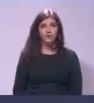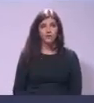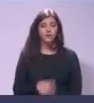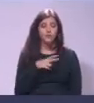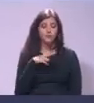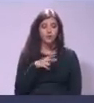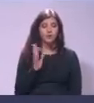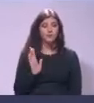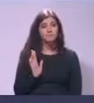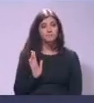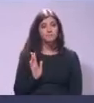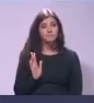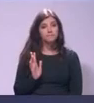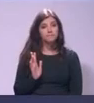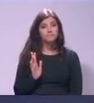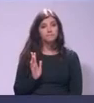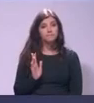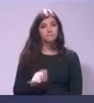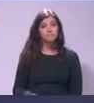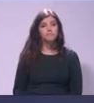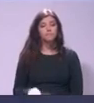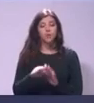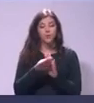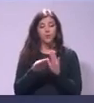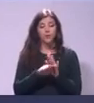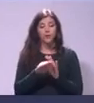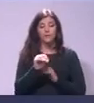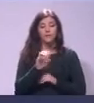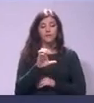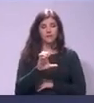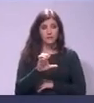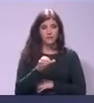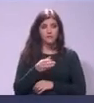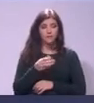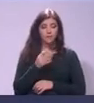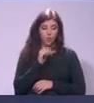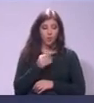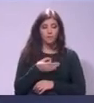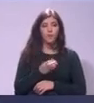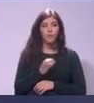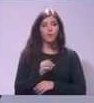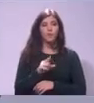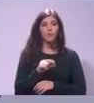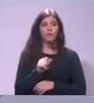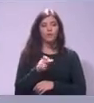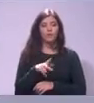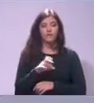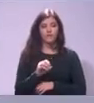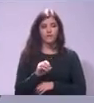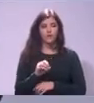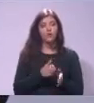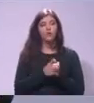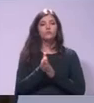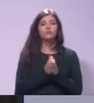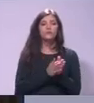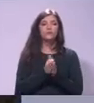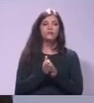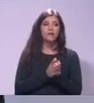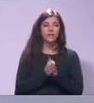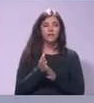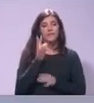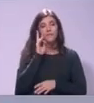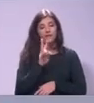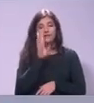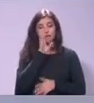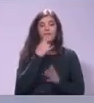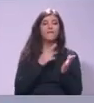há o próprio programa da sic polígrafo que normalmente é utilizado para aferir a